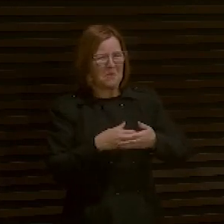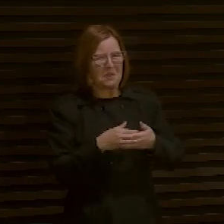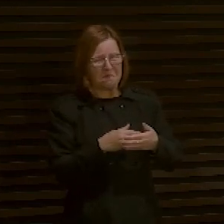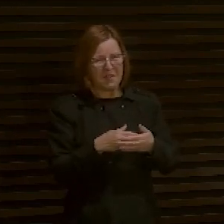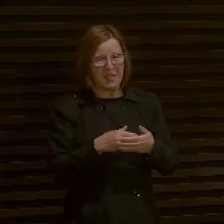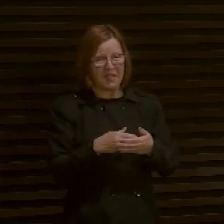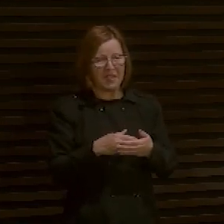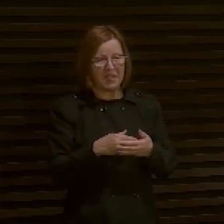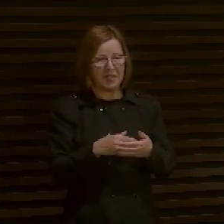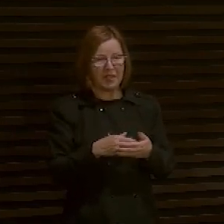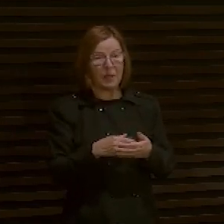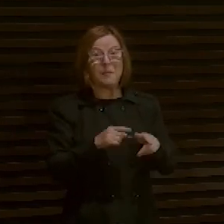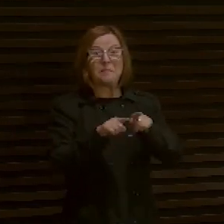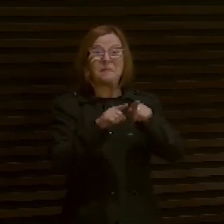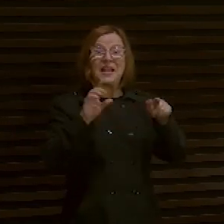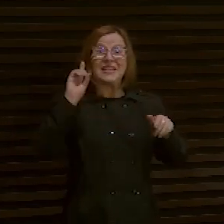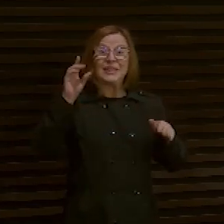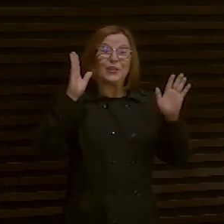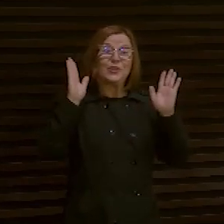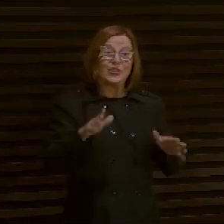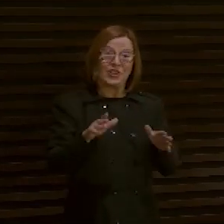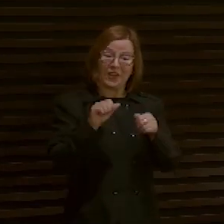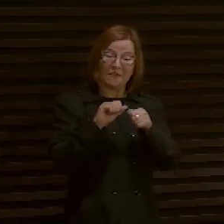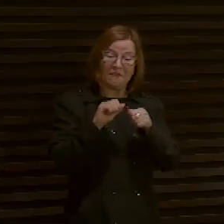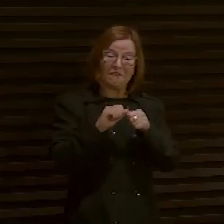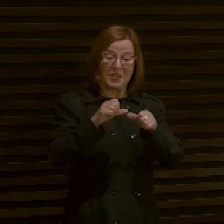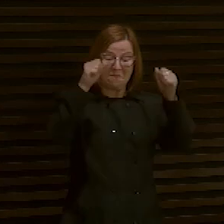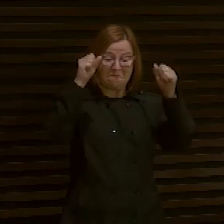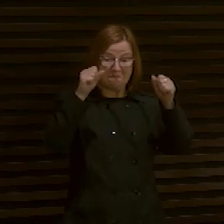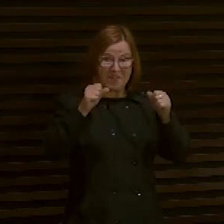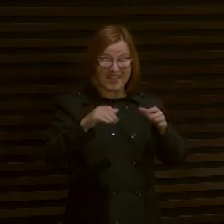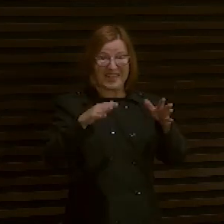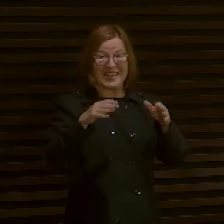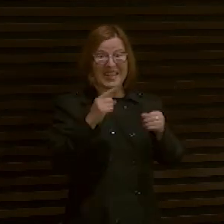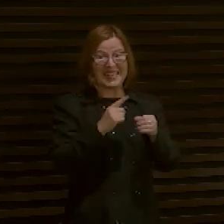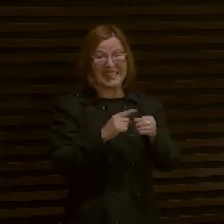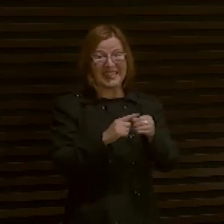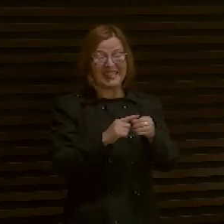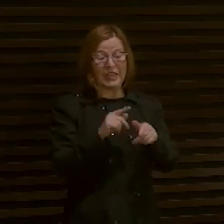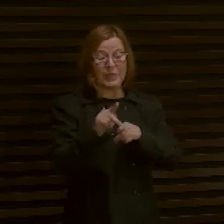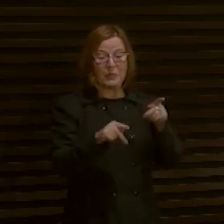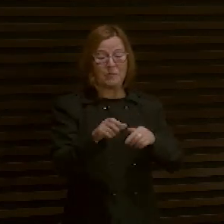tinha provido o milagre. Os sírios já tinham caído fora.